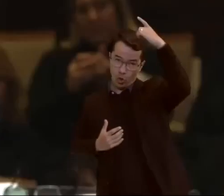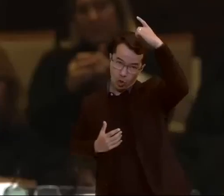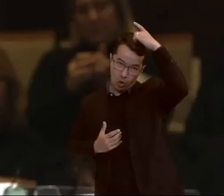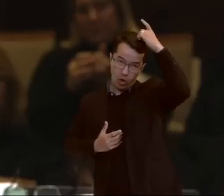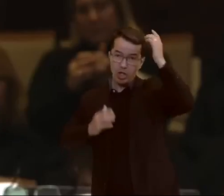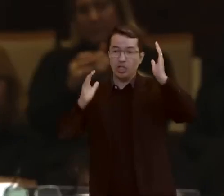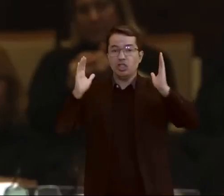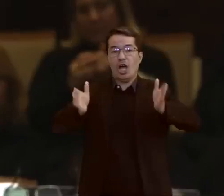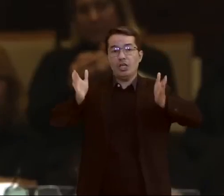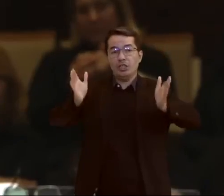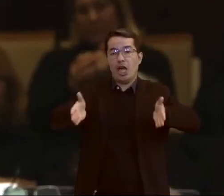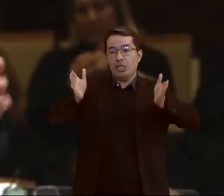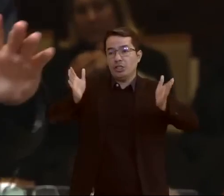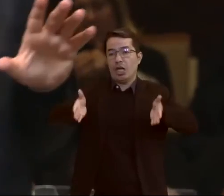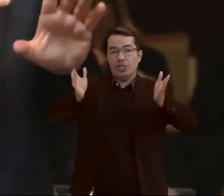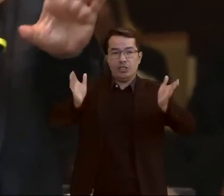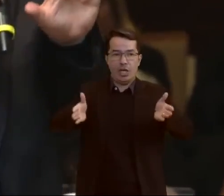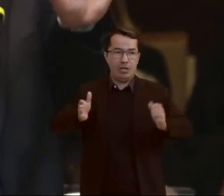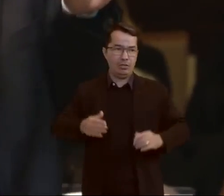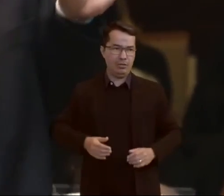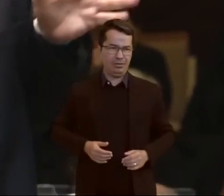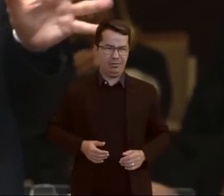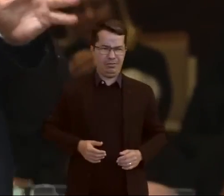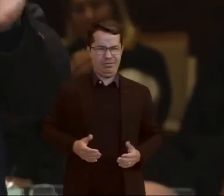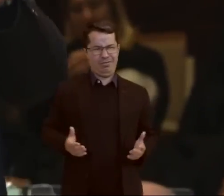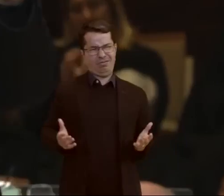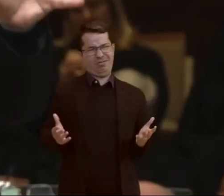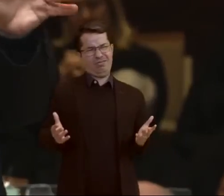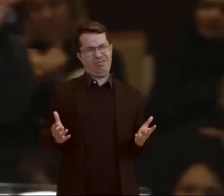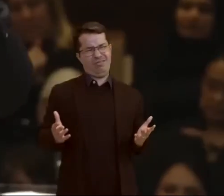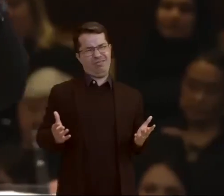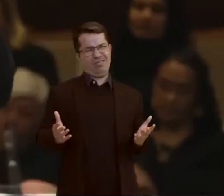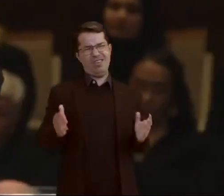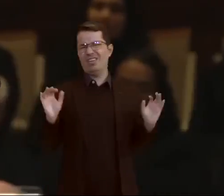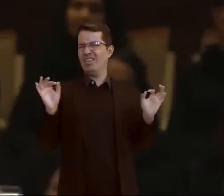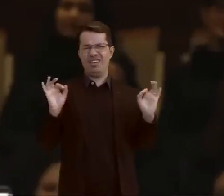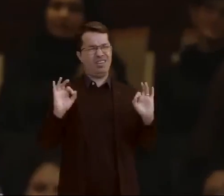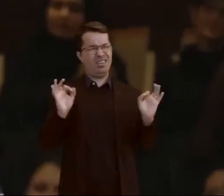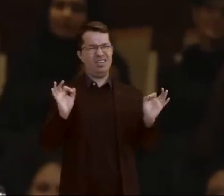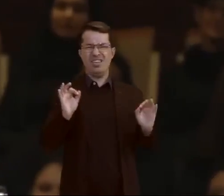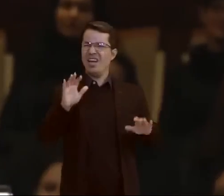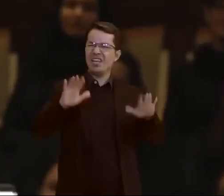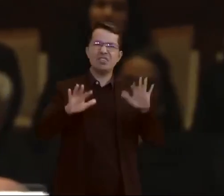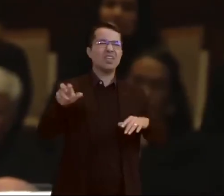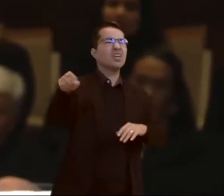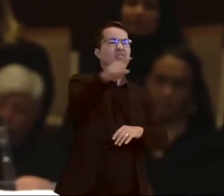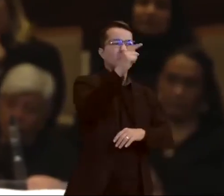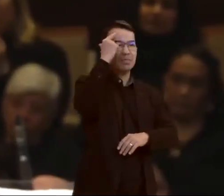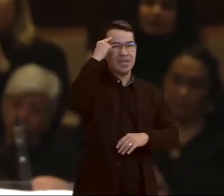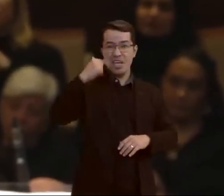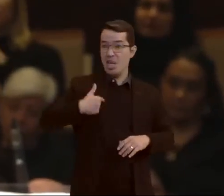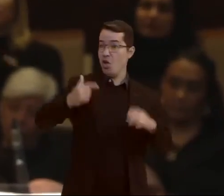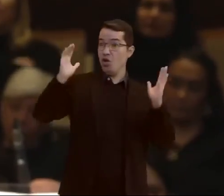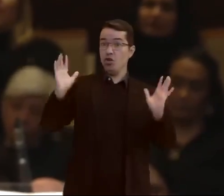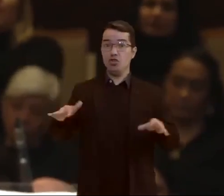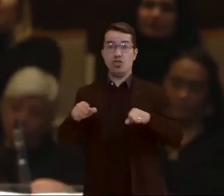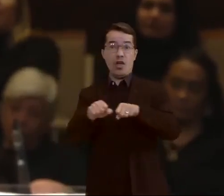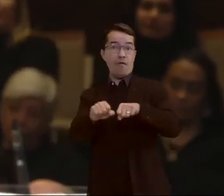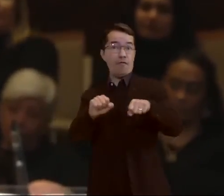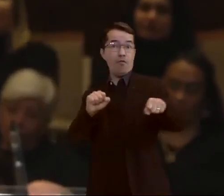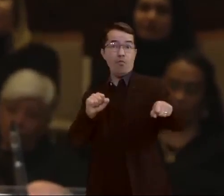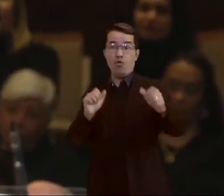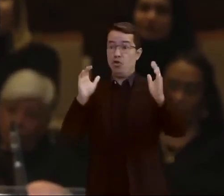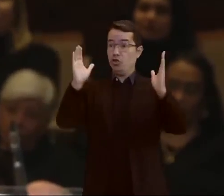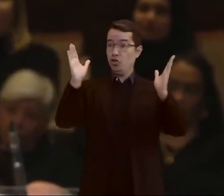desenvolvemos. Então, se você se acha já realizado, feito, acontecido, você já chegou no ponto,